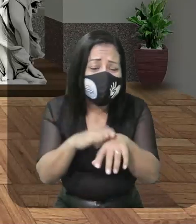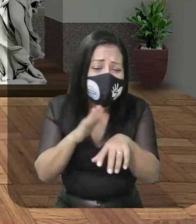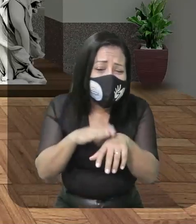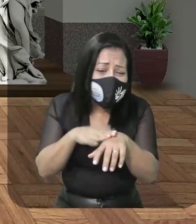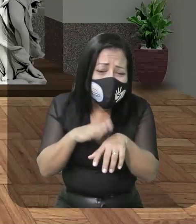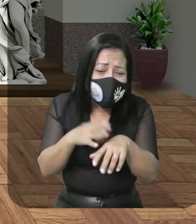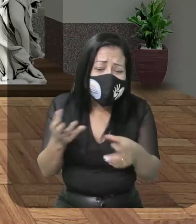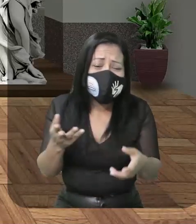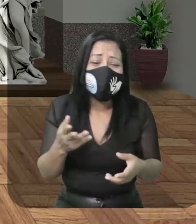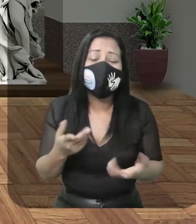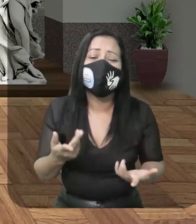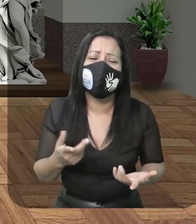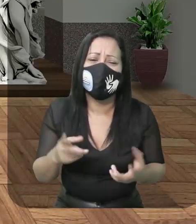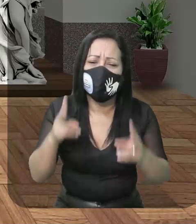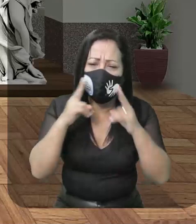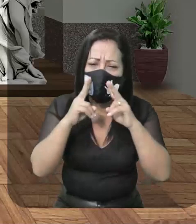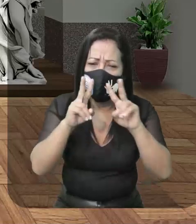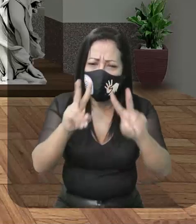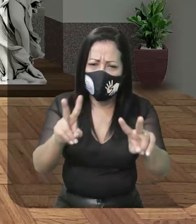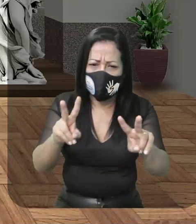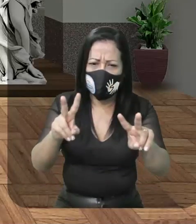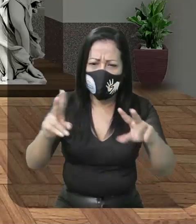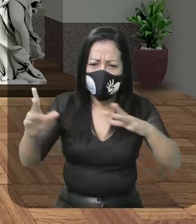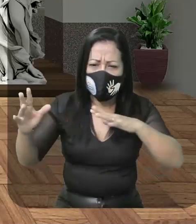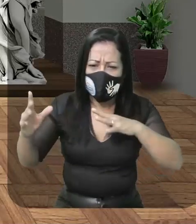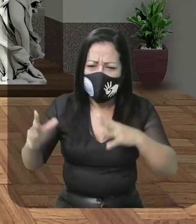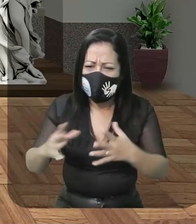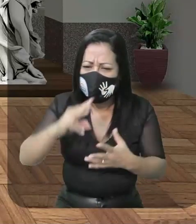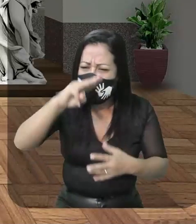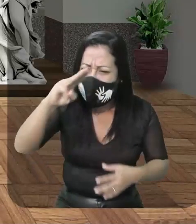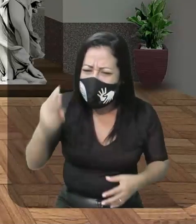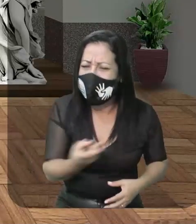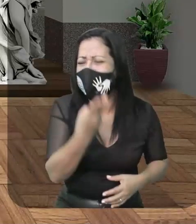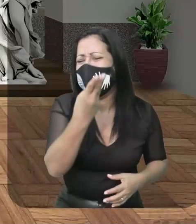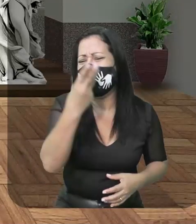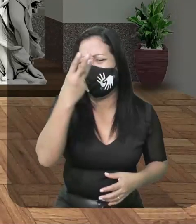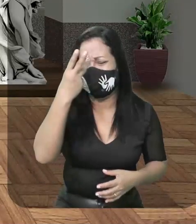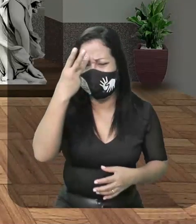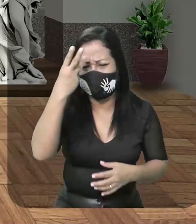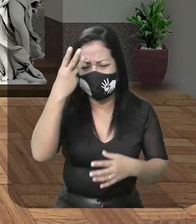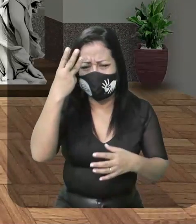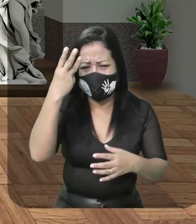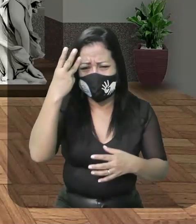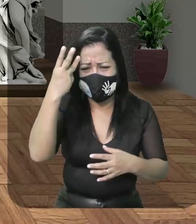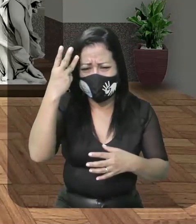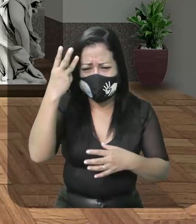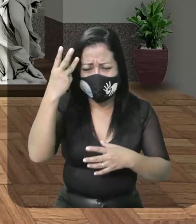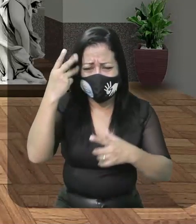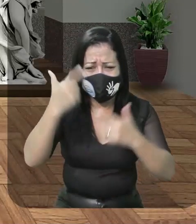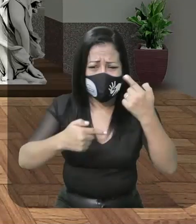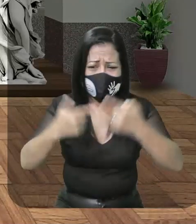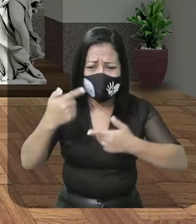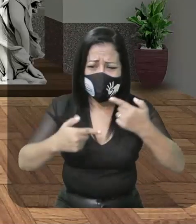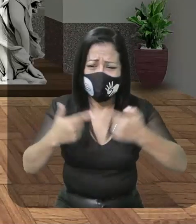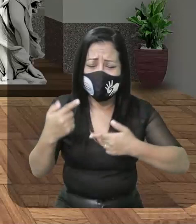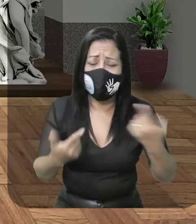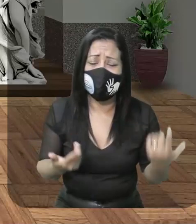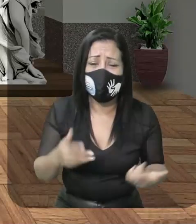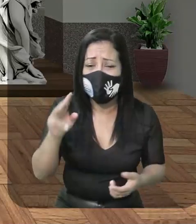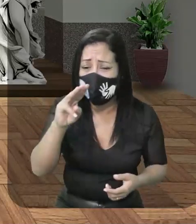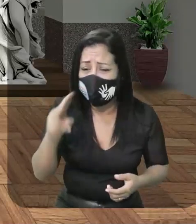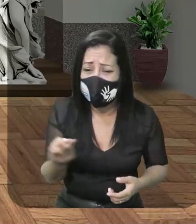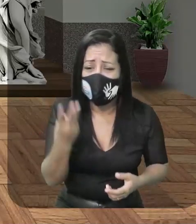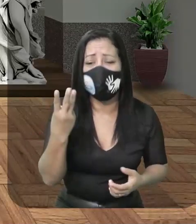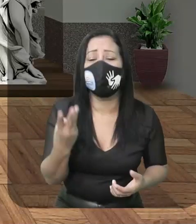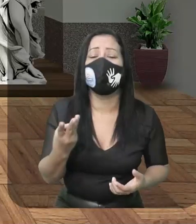Não, um pouquinho mais. Quando ele viu, eram milhares de peças contra